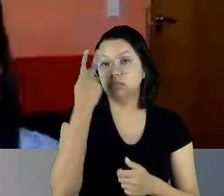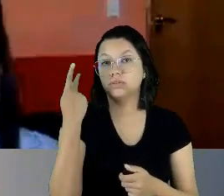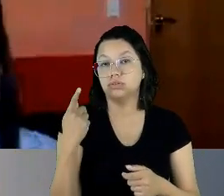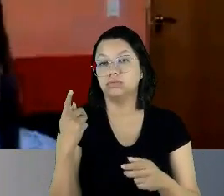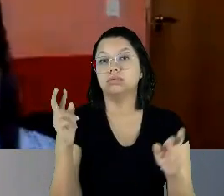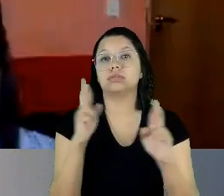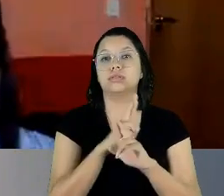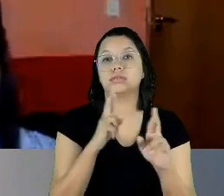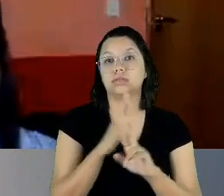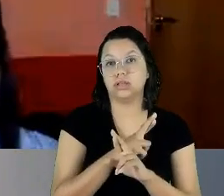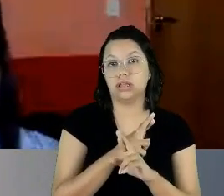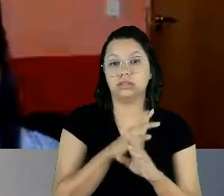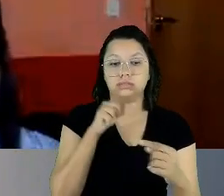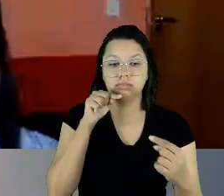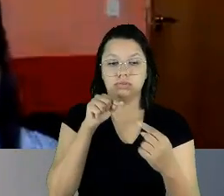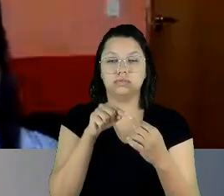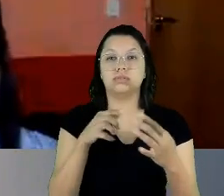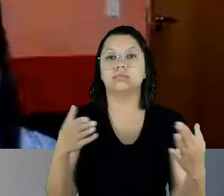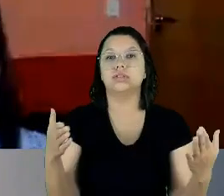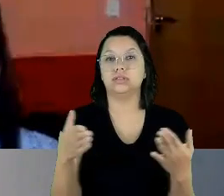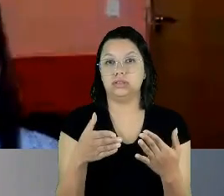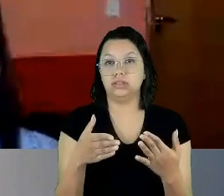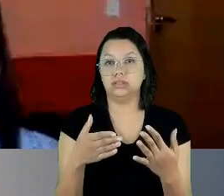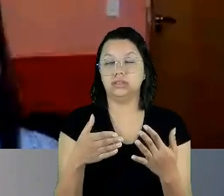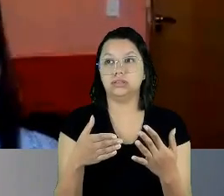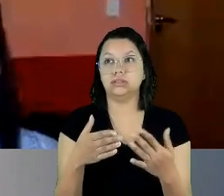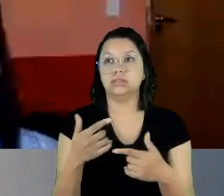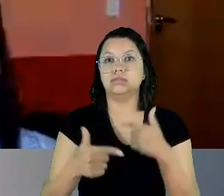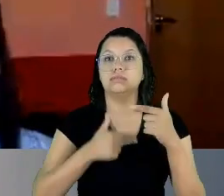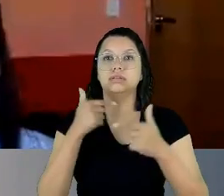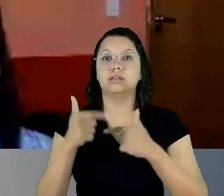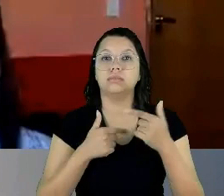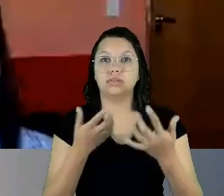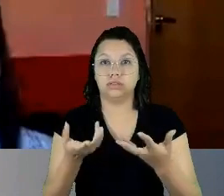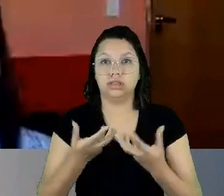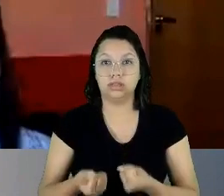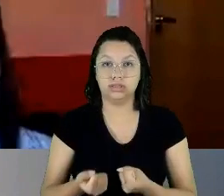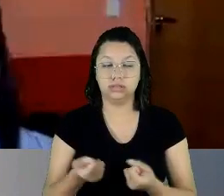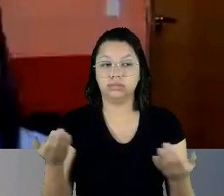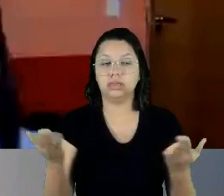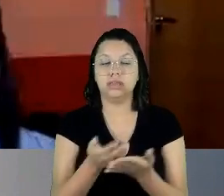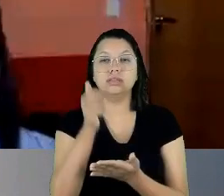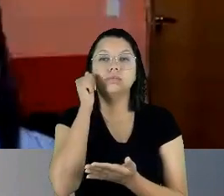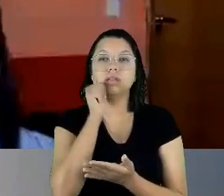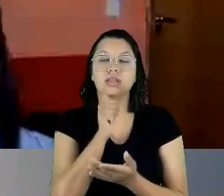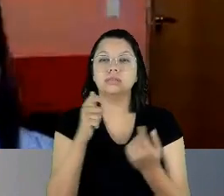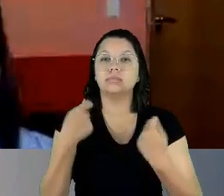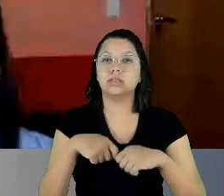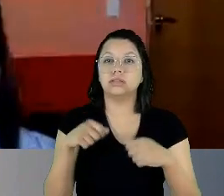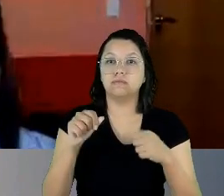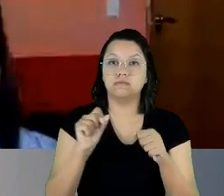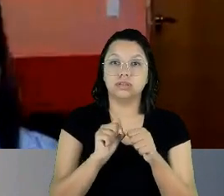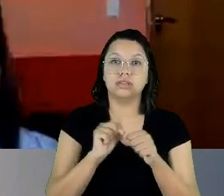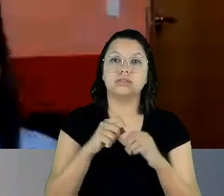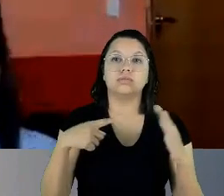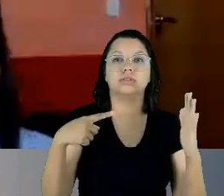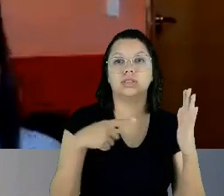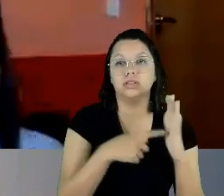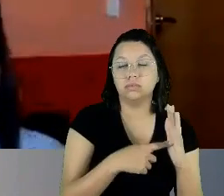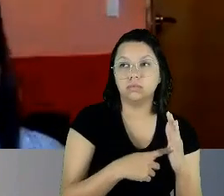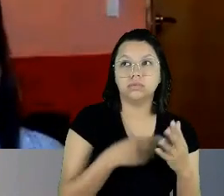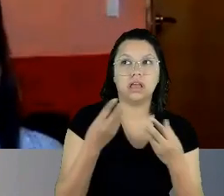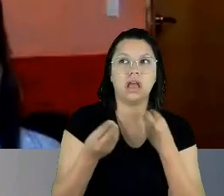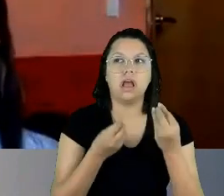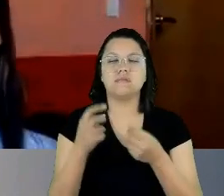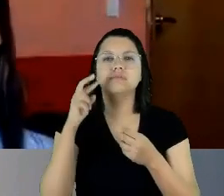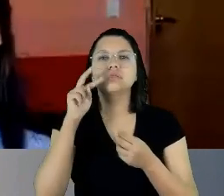pessoas envolvidas especificamente nessa função de receber essas mulheres que precisam fazer suas denúncias,